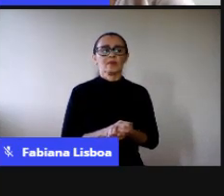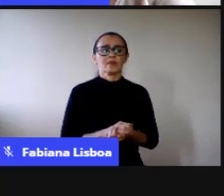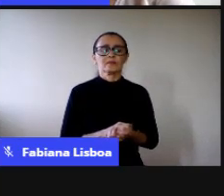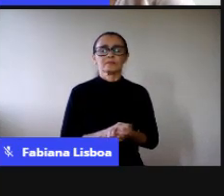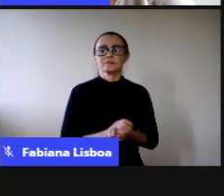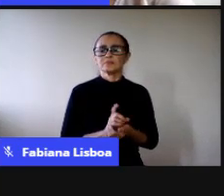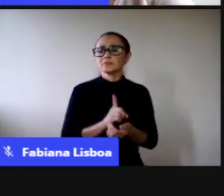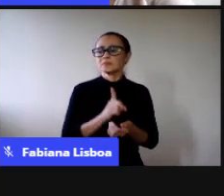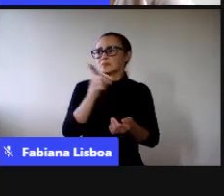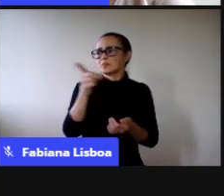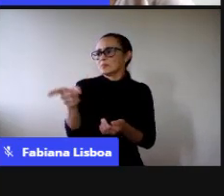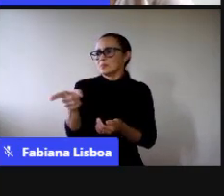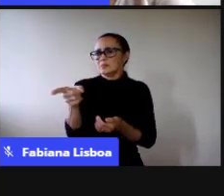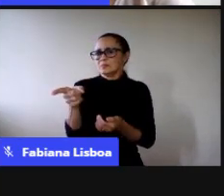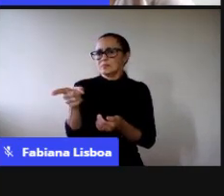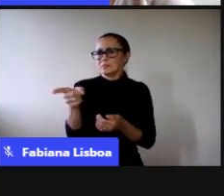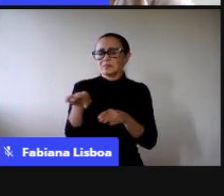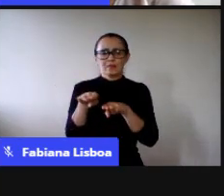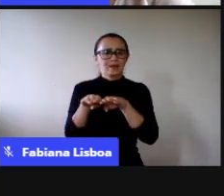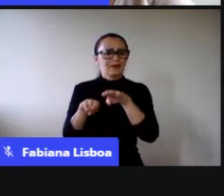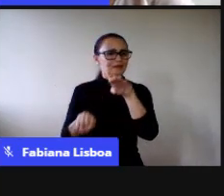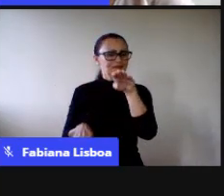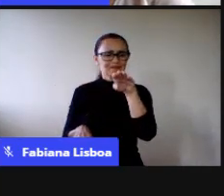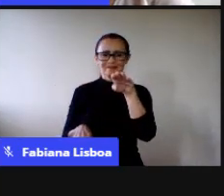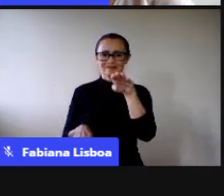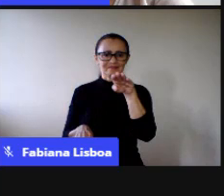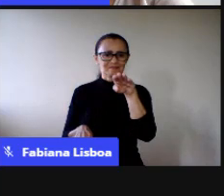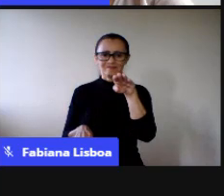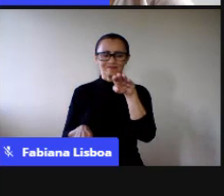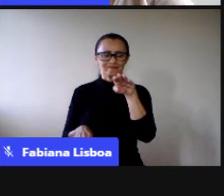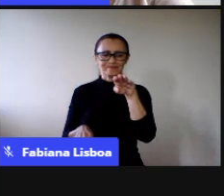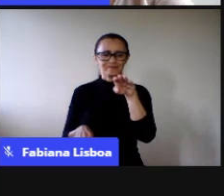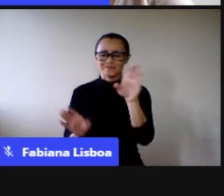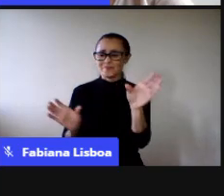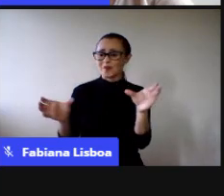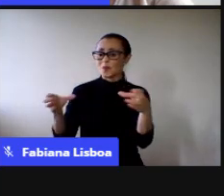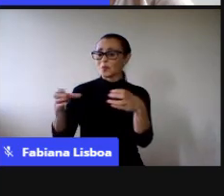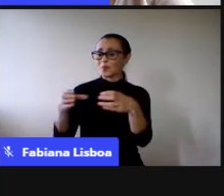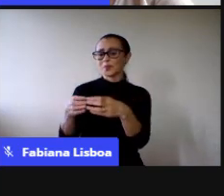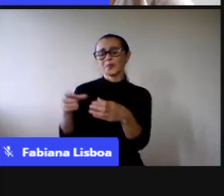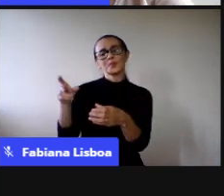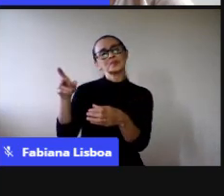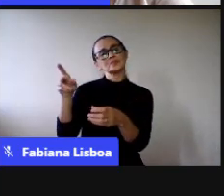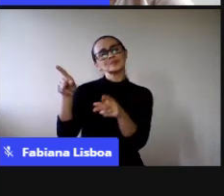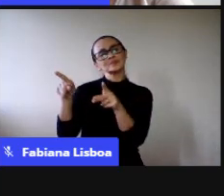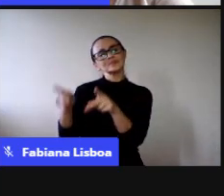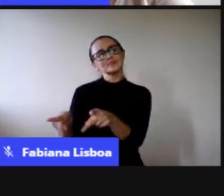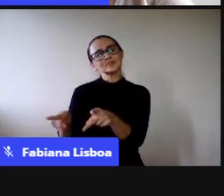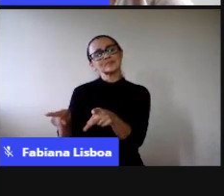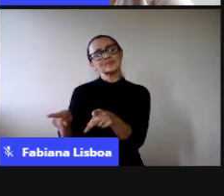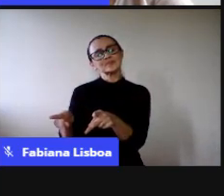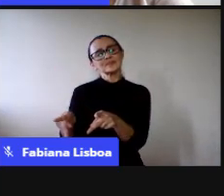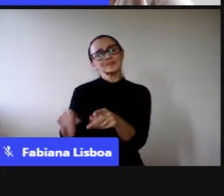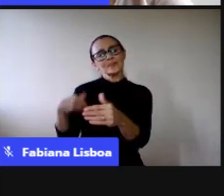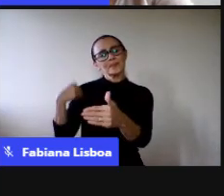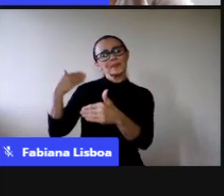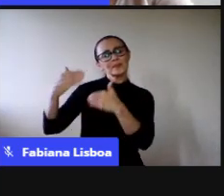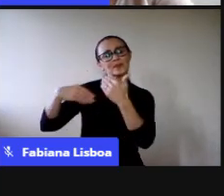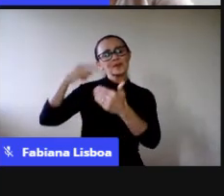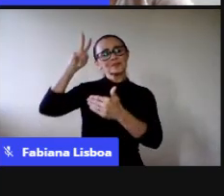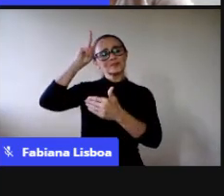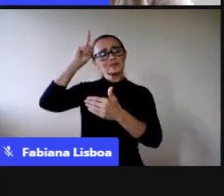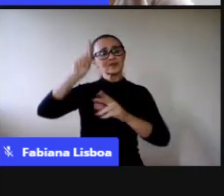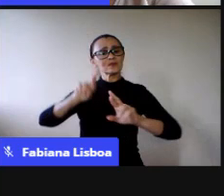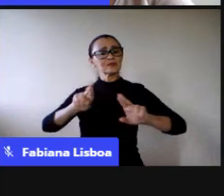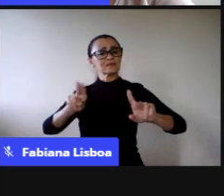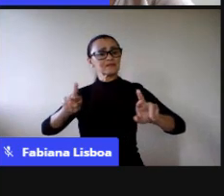um estágio atrasado da evolução humana. São grupos de pessoas que viveram processos históricos distintos em suas trajetórias